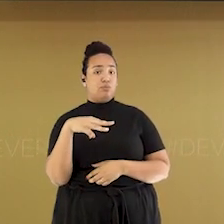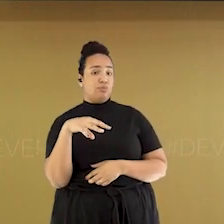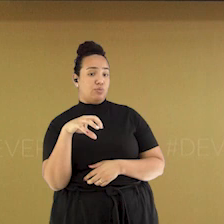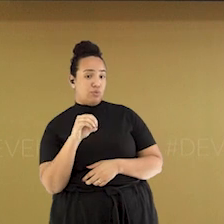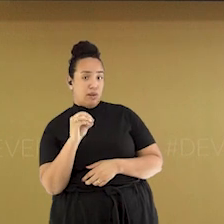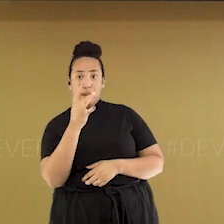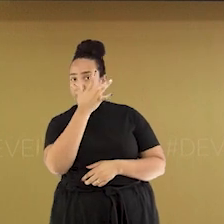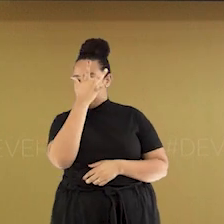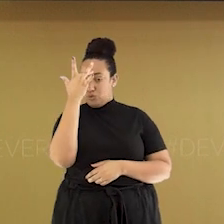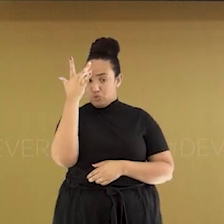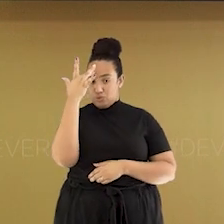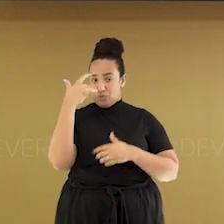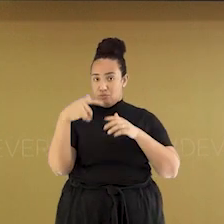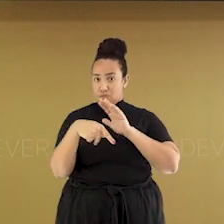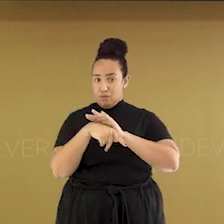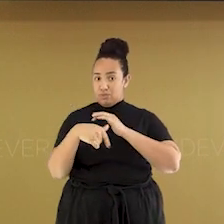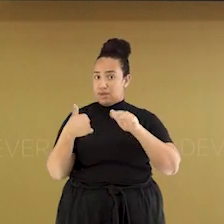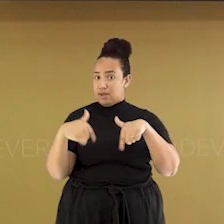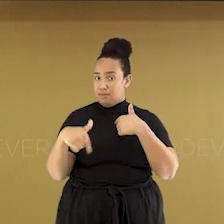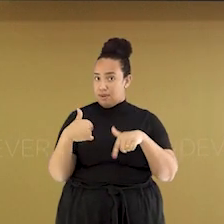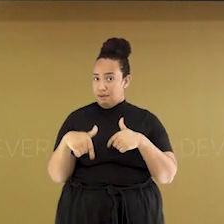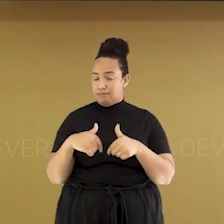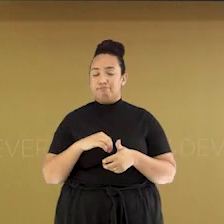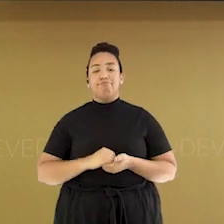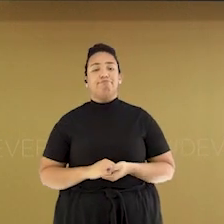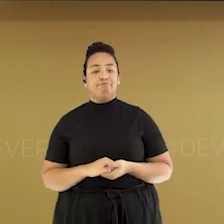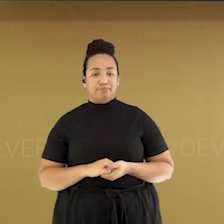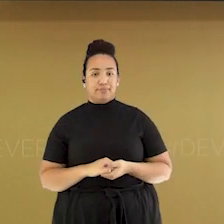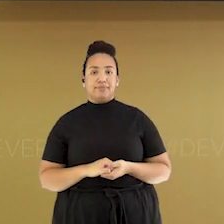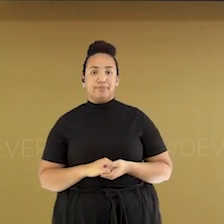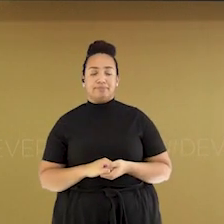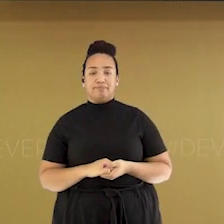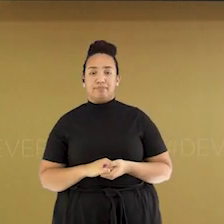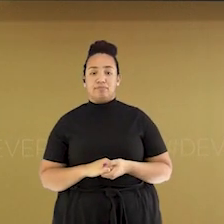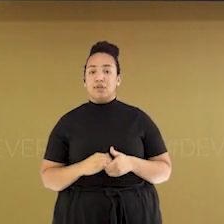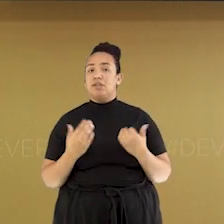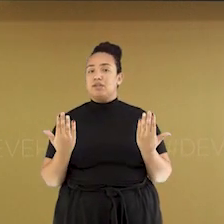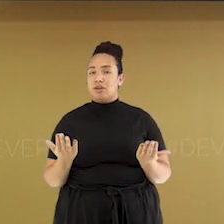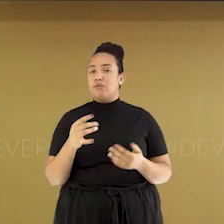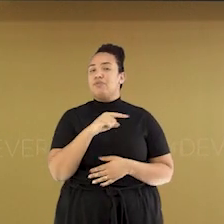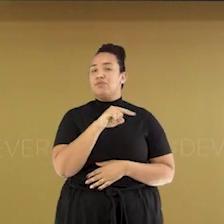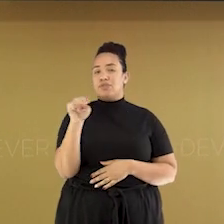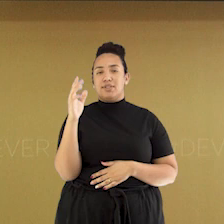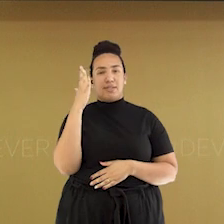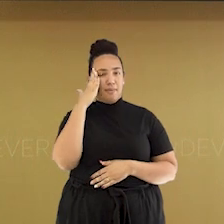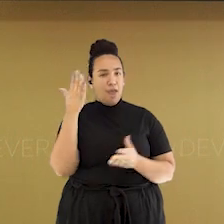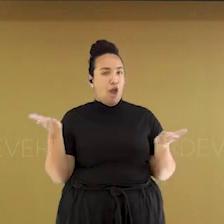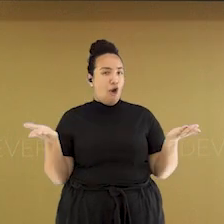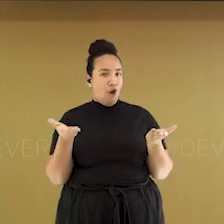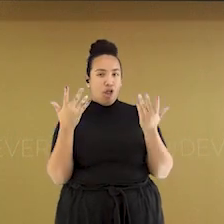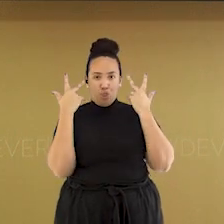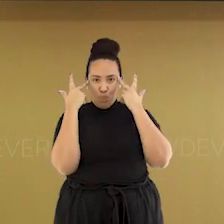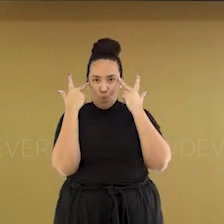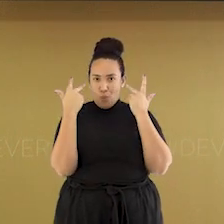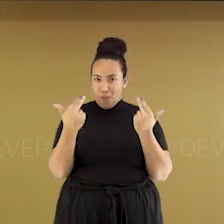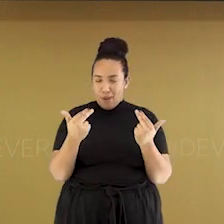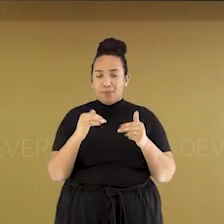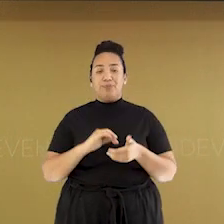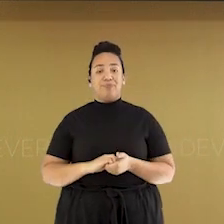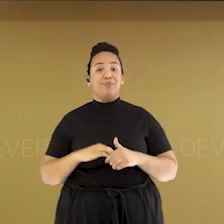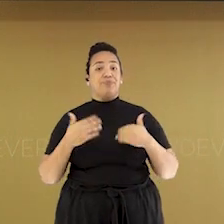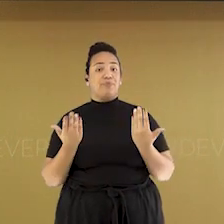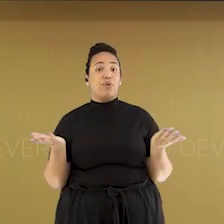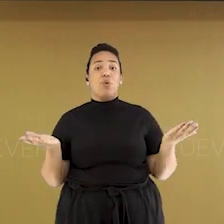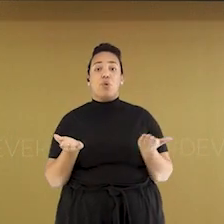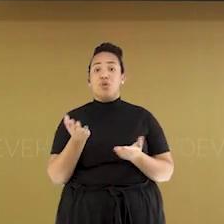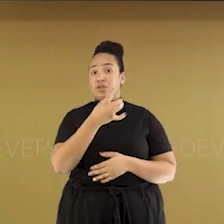trabalho. E você sabia que isso está cada vez mais comum? Hoje em dia, as pessoas estão